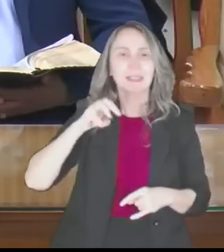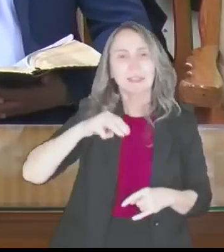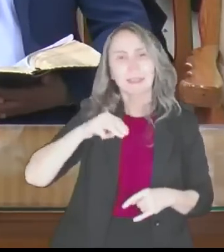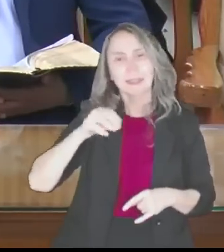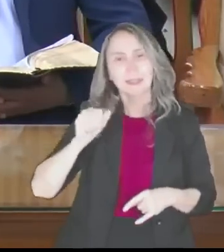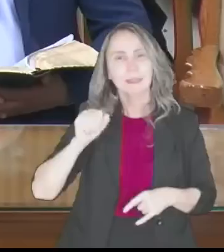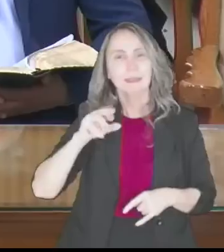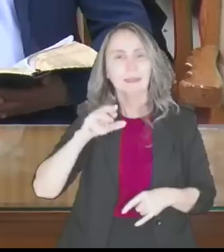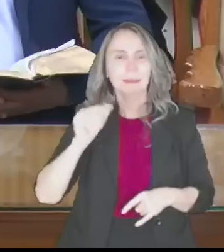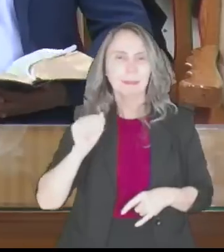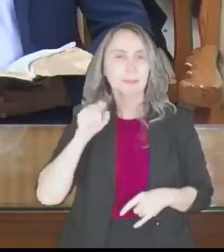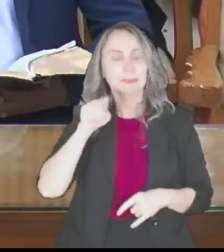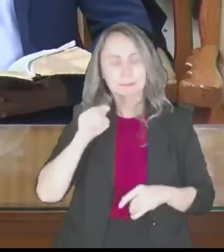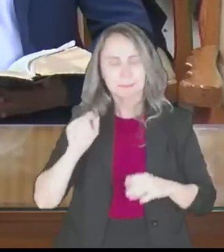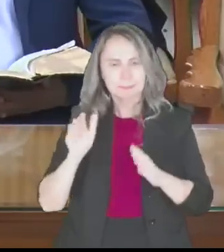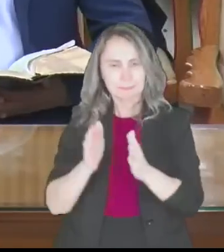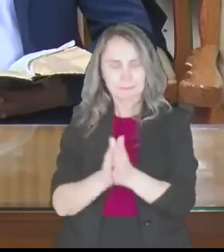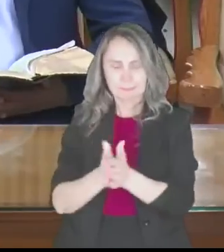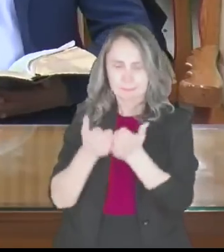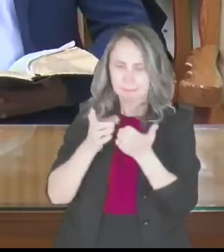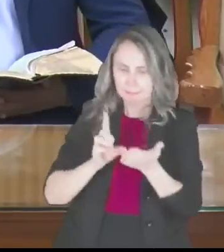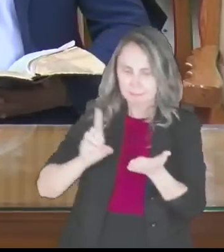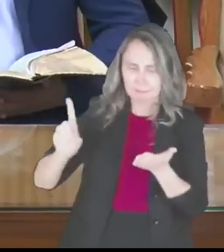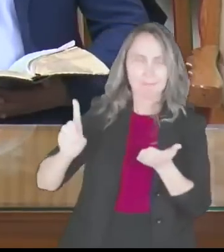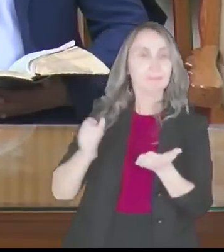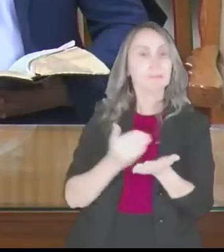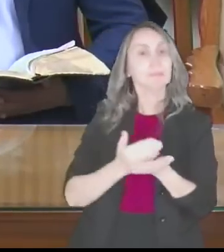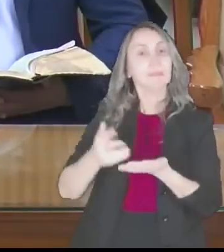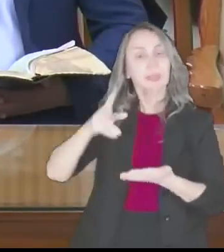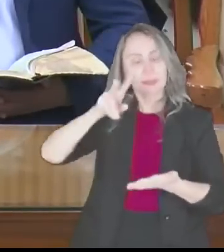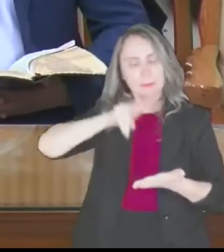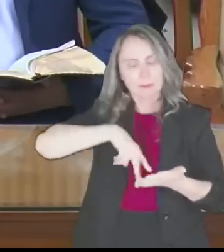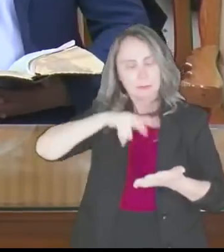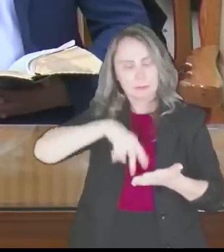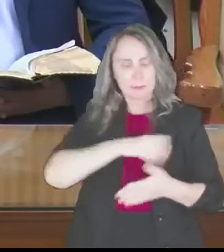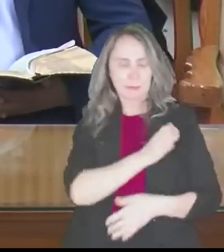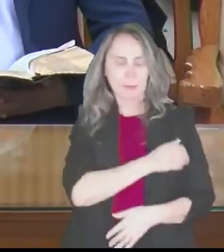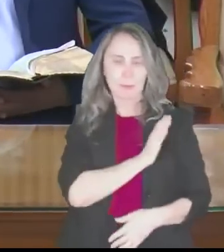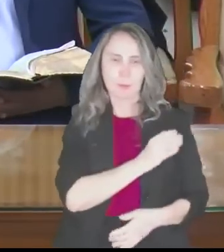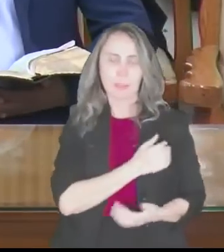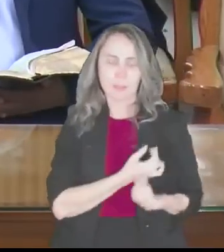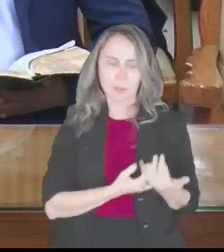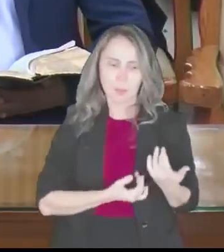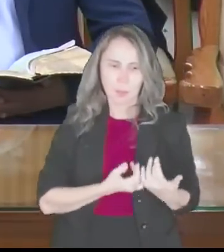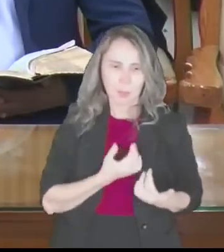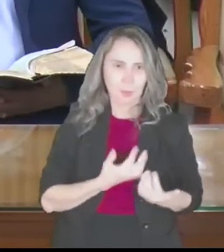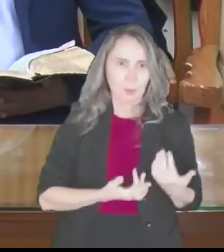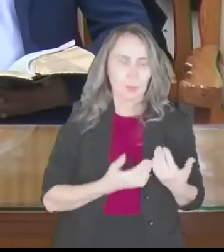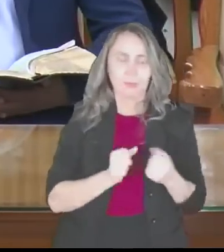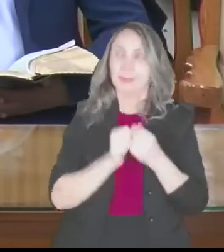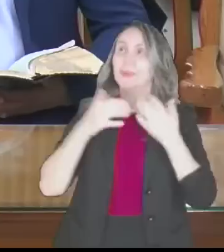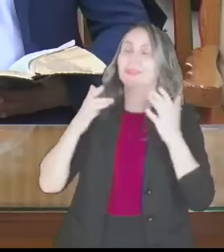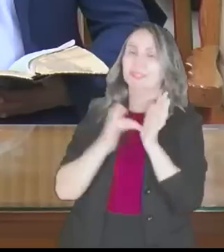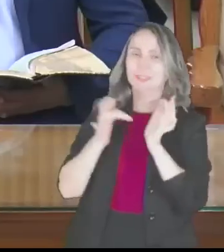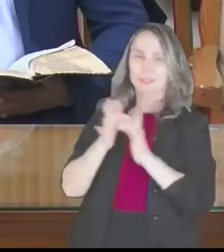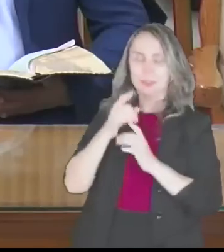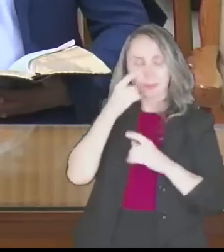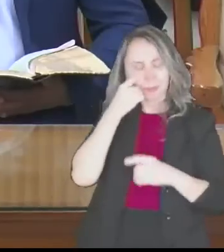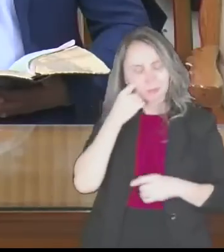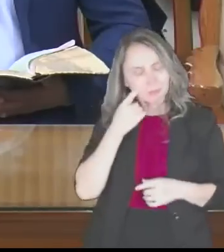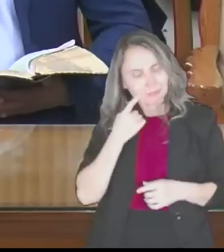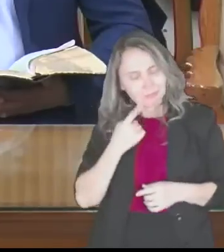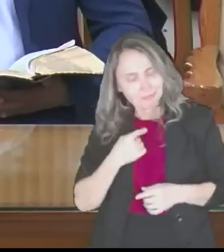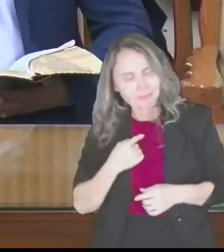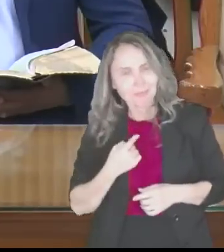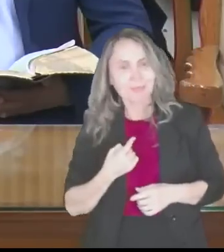Aí você abre a Bíblia, aí começa lendo, aí o coração começa a ferver, glória a Jesus. Aí a lágrima desce, aleluia. Aí